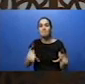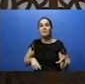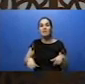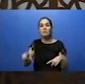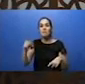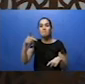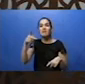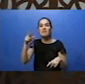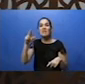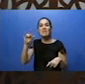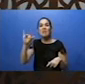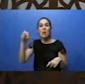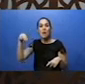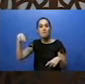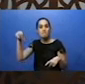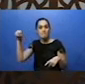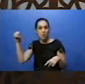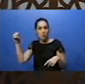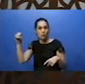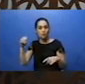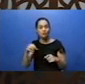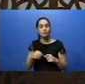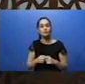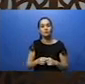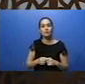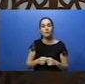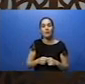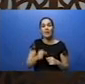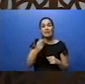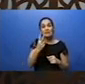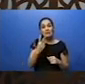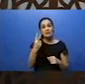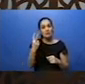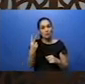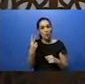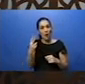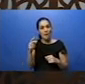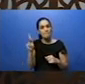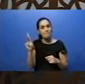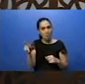32? Como o 32 é par, escolho 2.